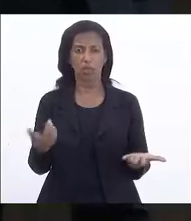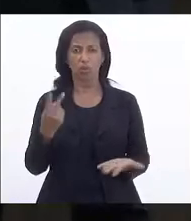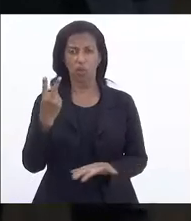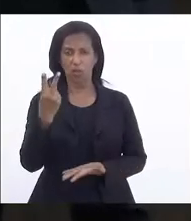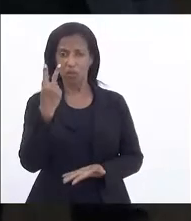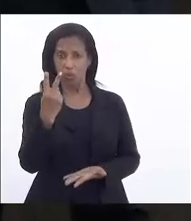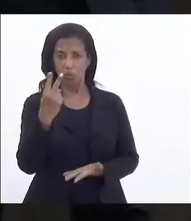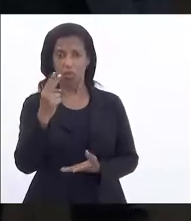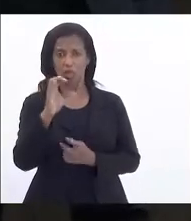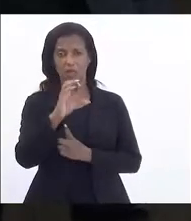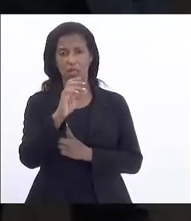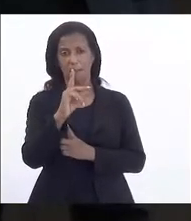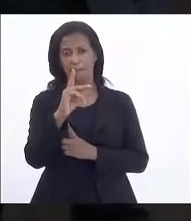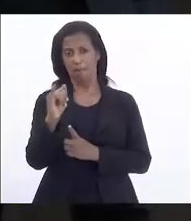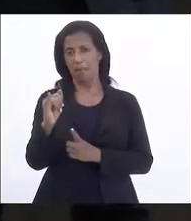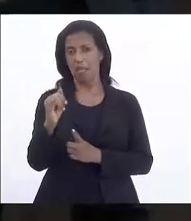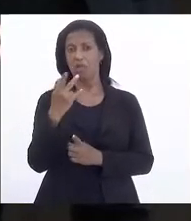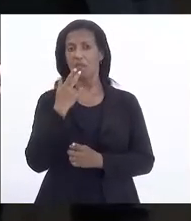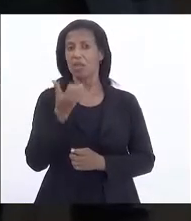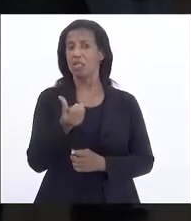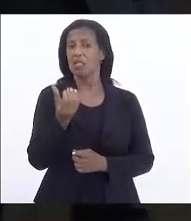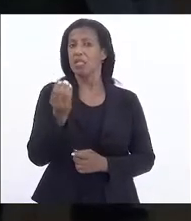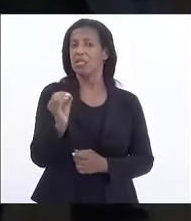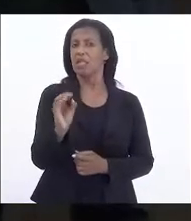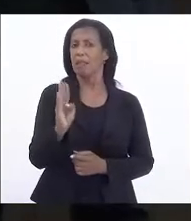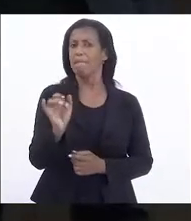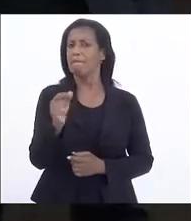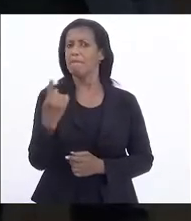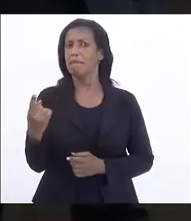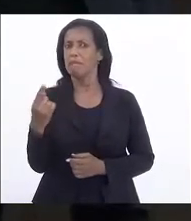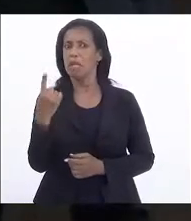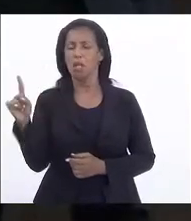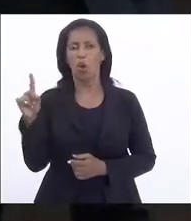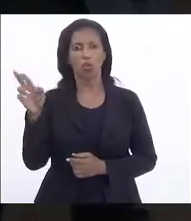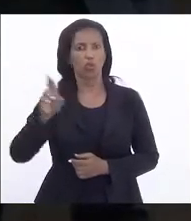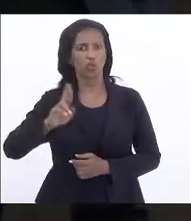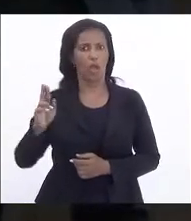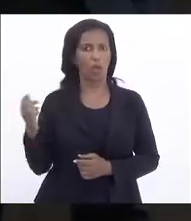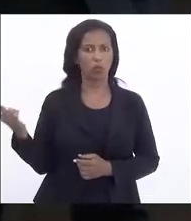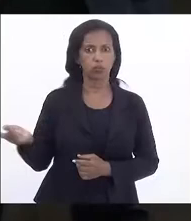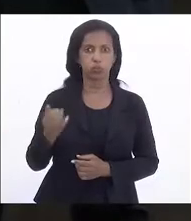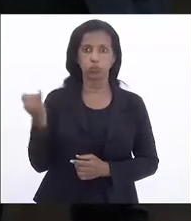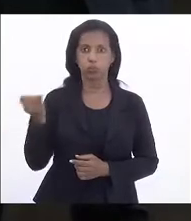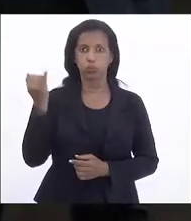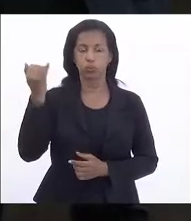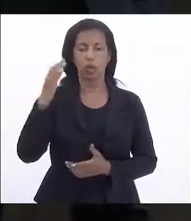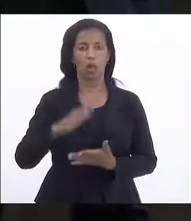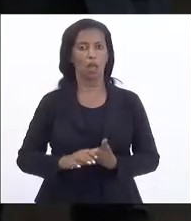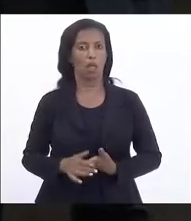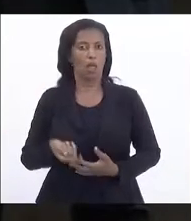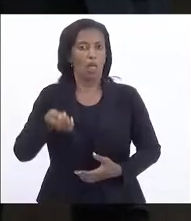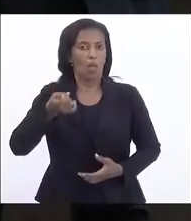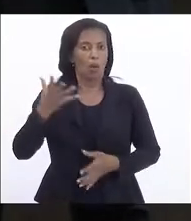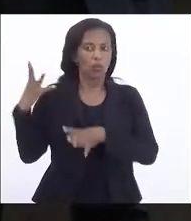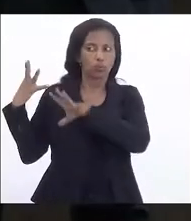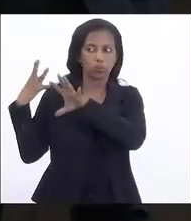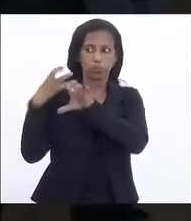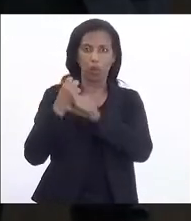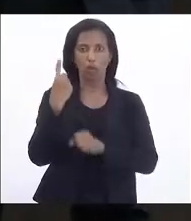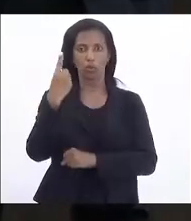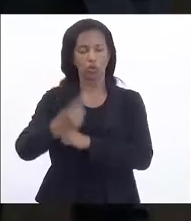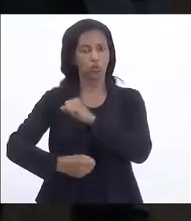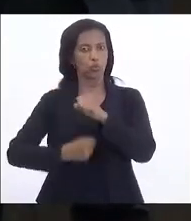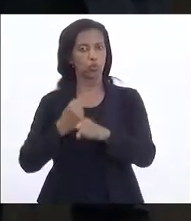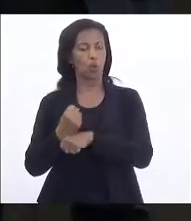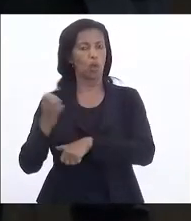CPIs nós estamos falando de 60 bilhões de reais são cifras estruturantes é quase o orçamento de um ano